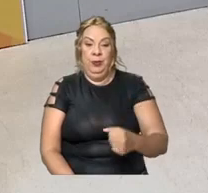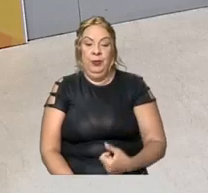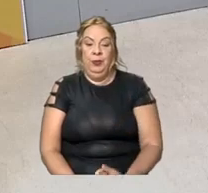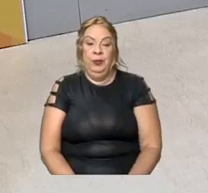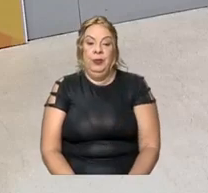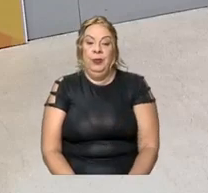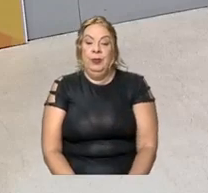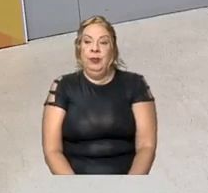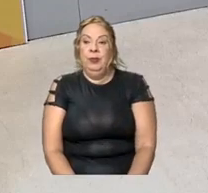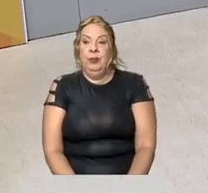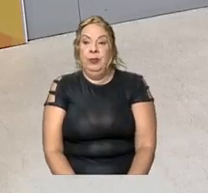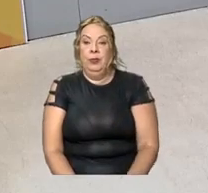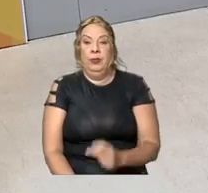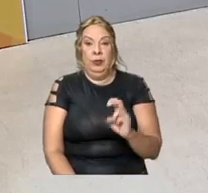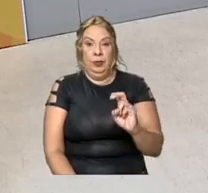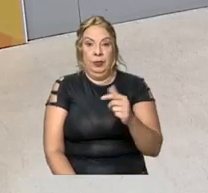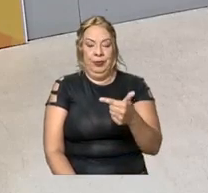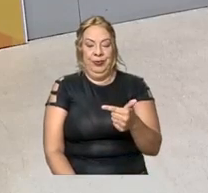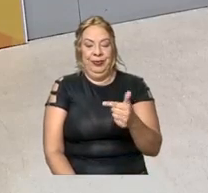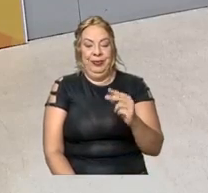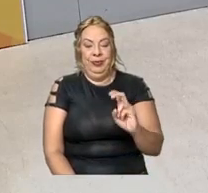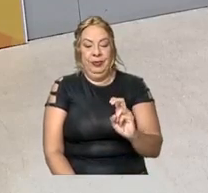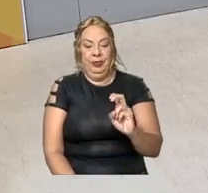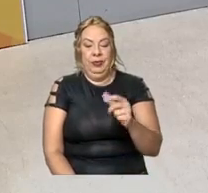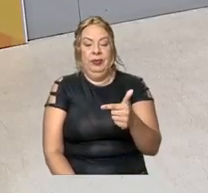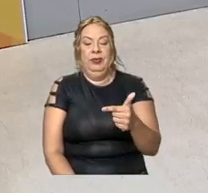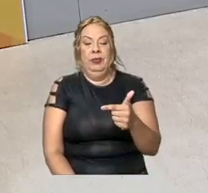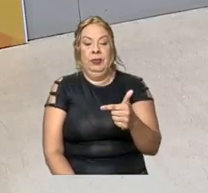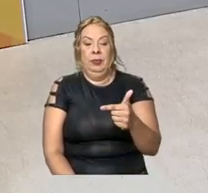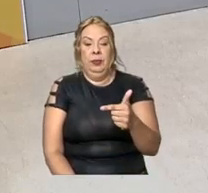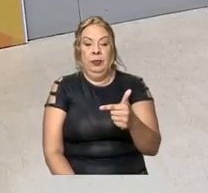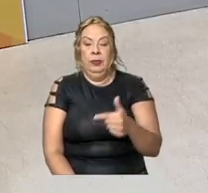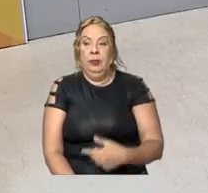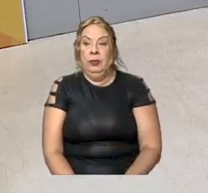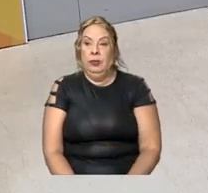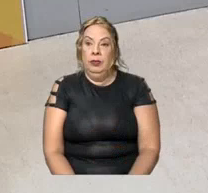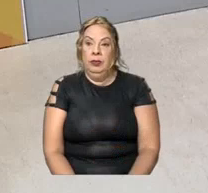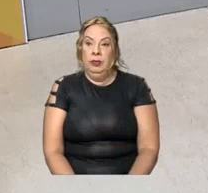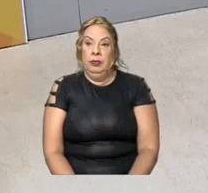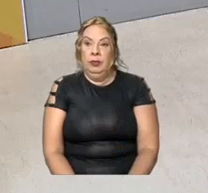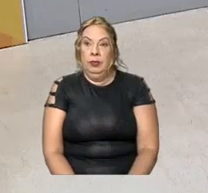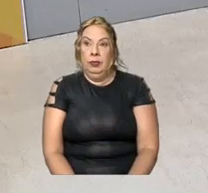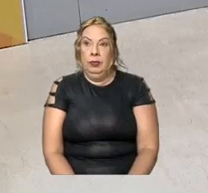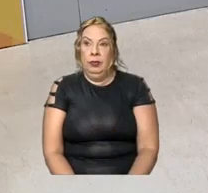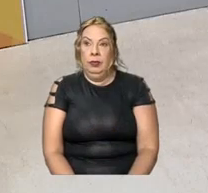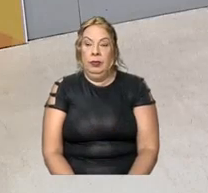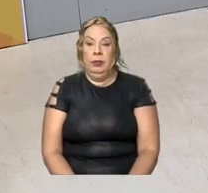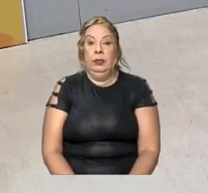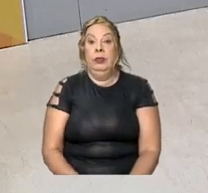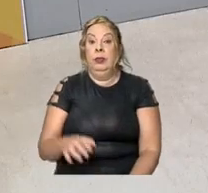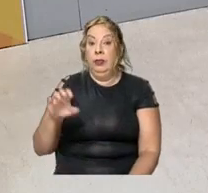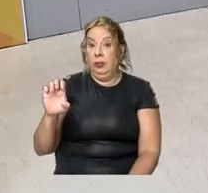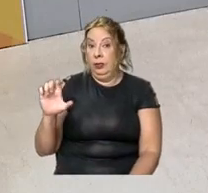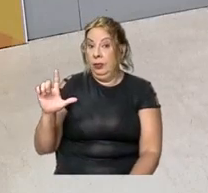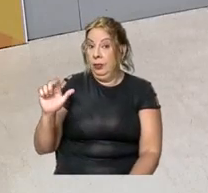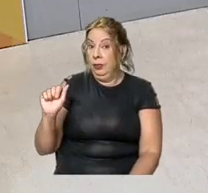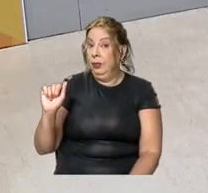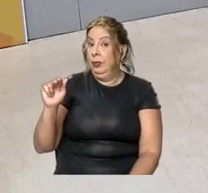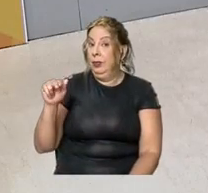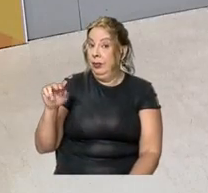28 e 52, 52. Vamos lá, Elaine,